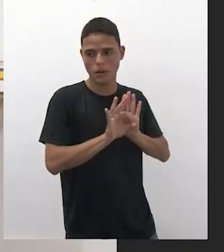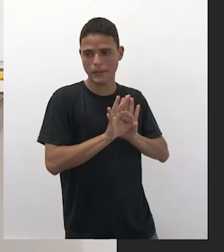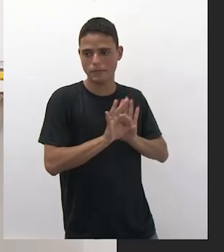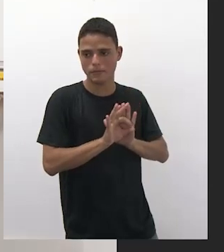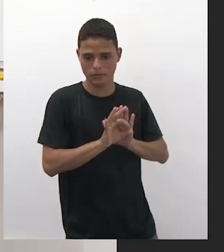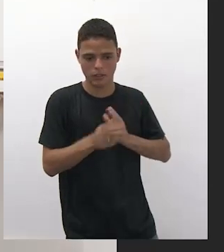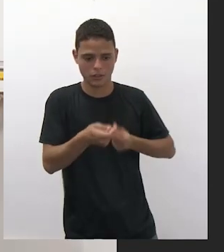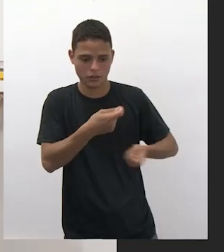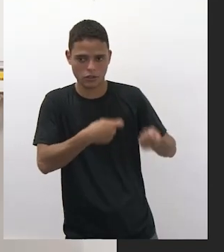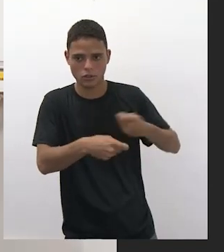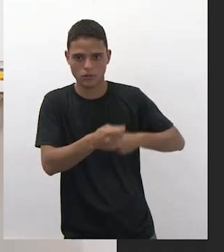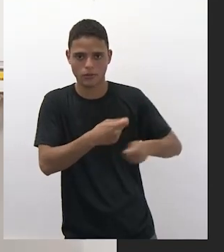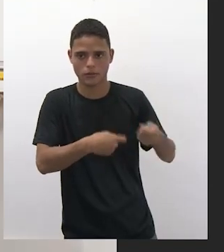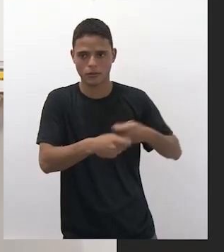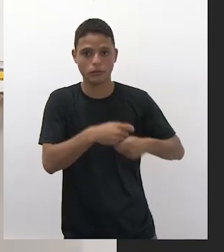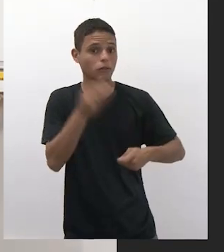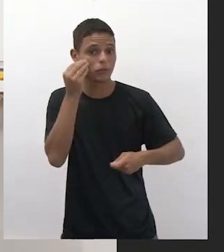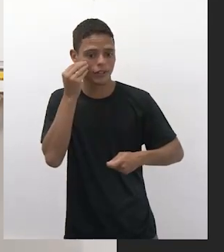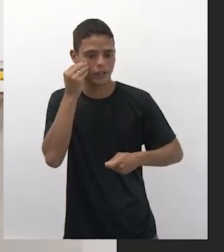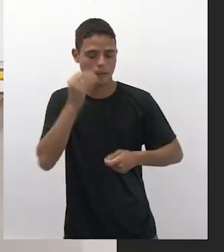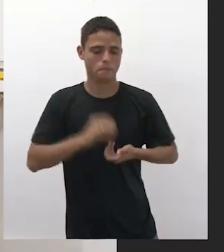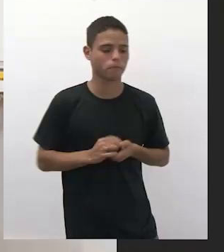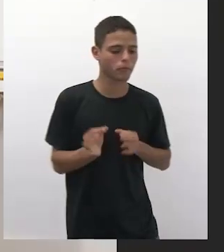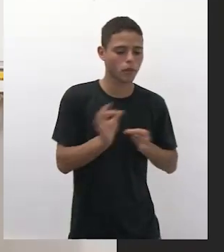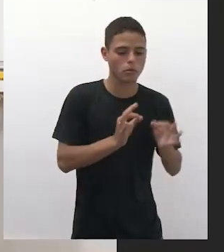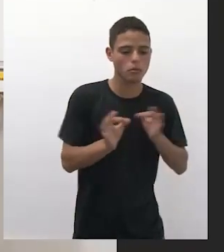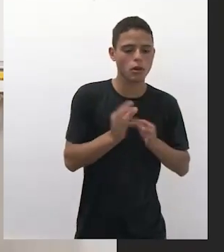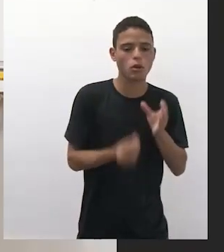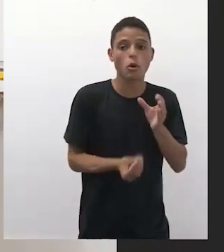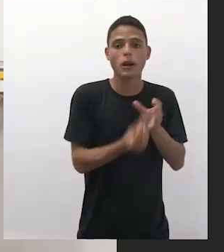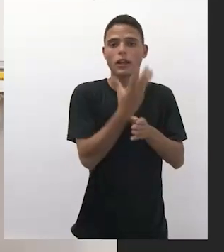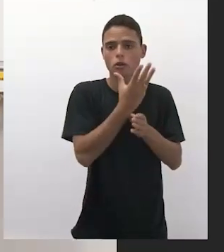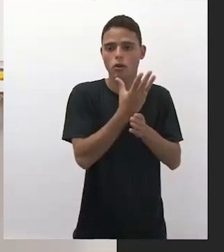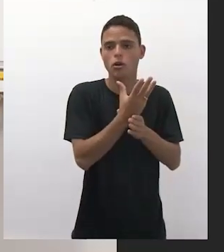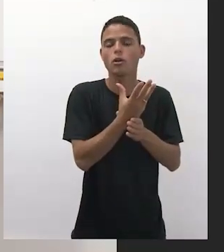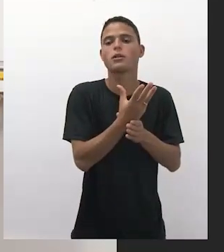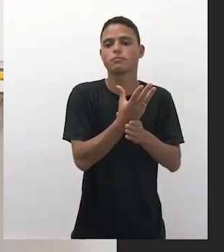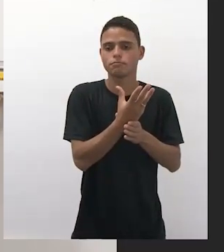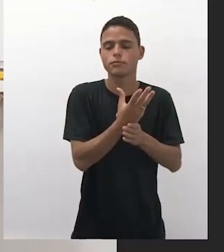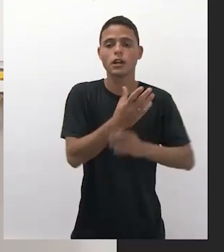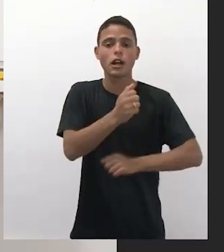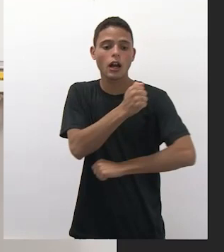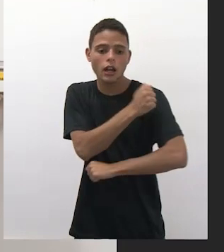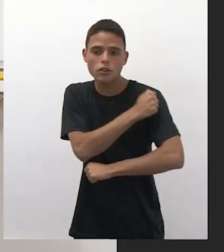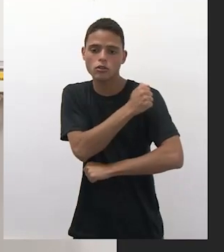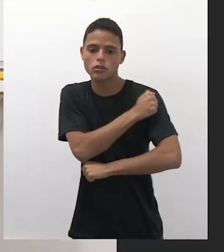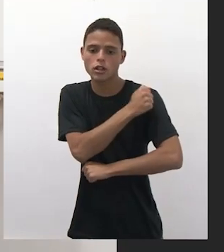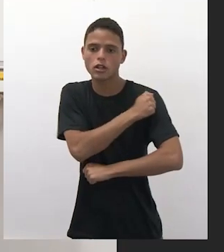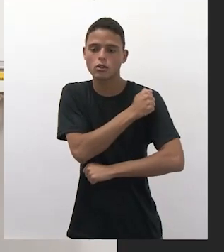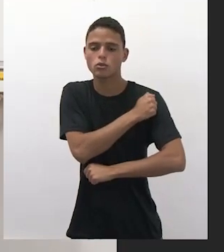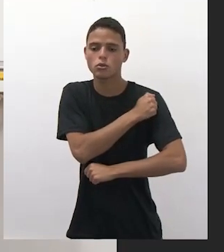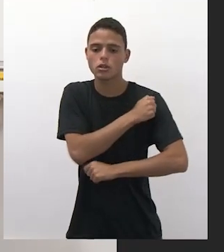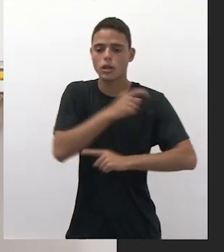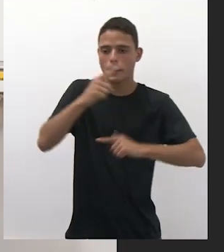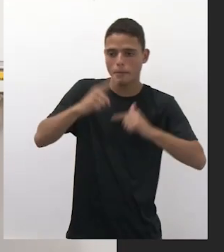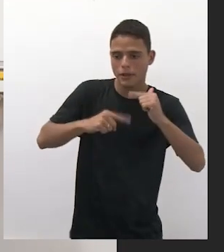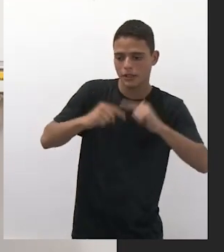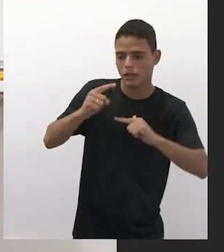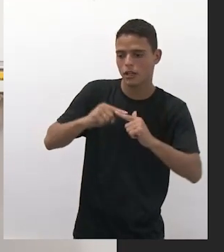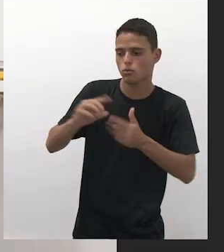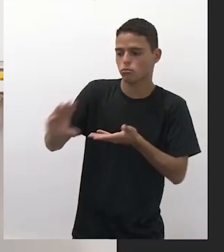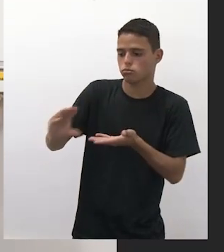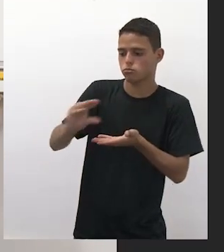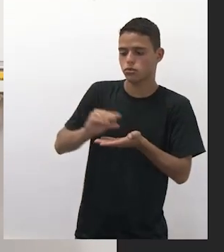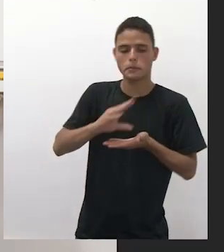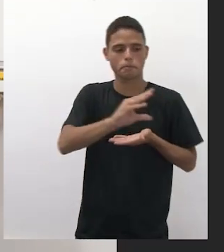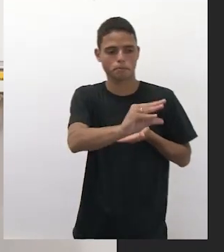Aí fizemos essa moeda e os alunos, a gente ia arrecadando material para a nossa eletiva, né?